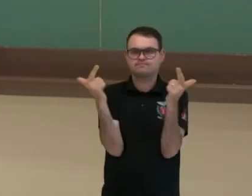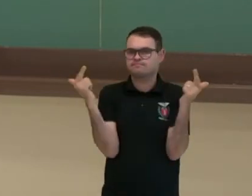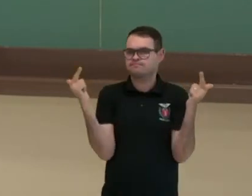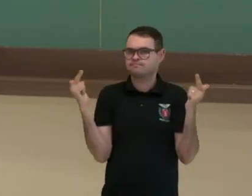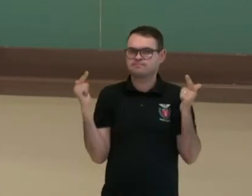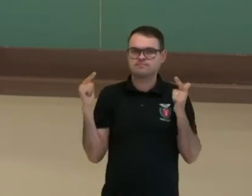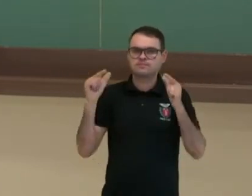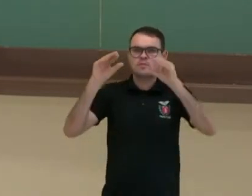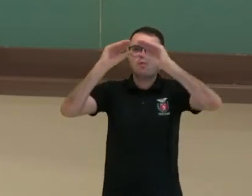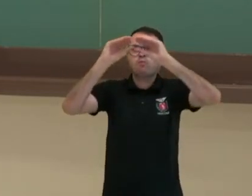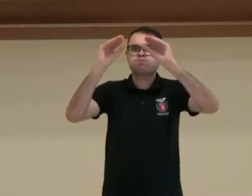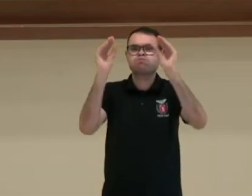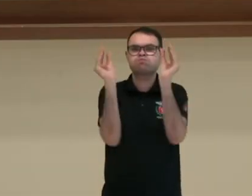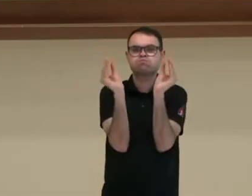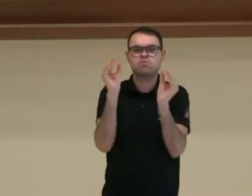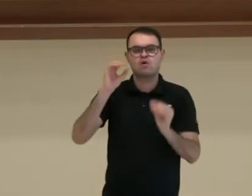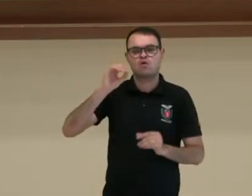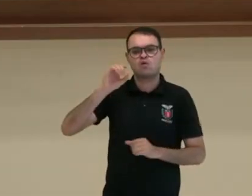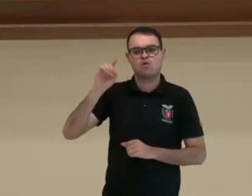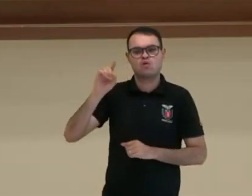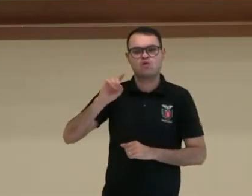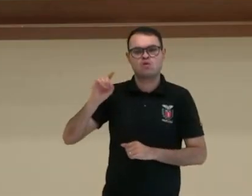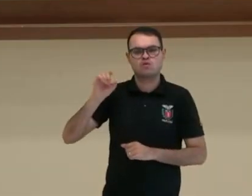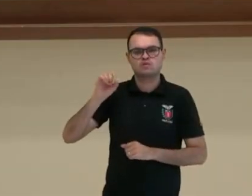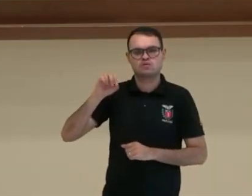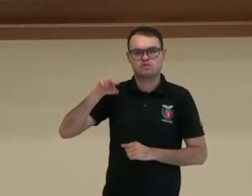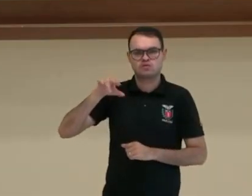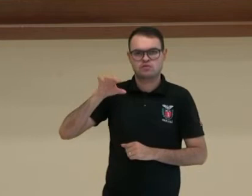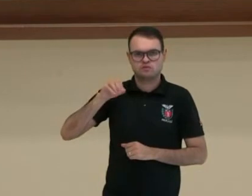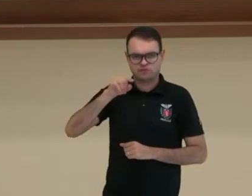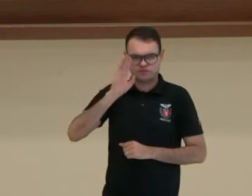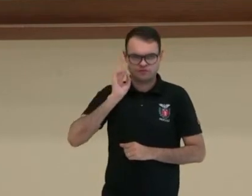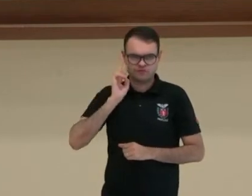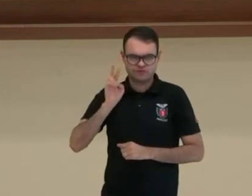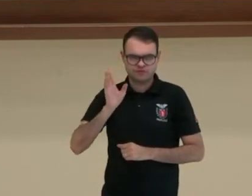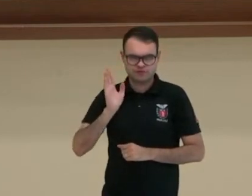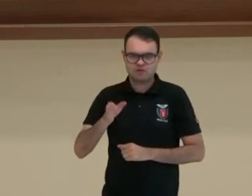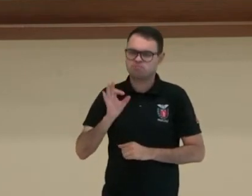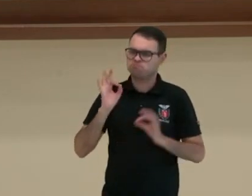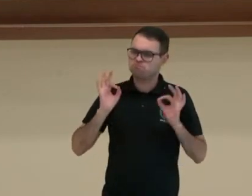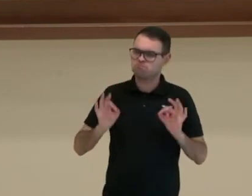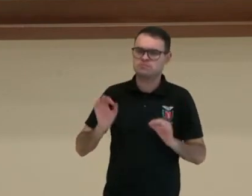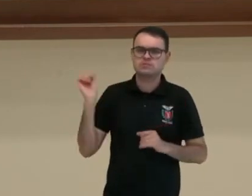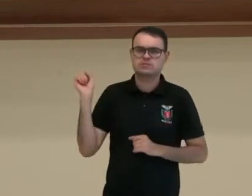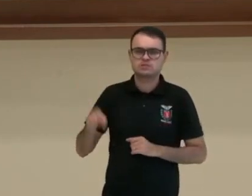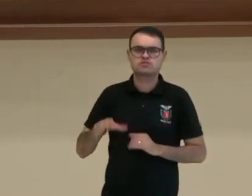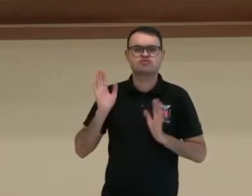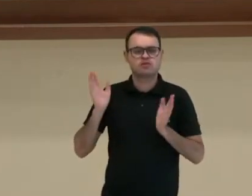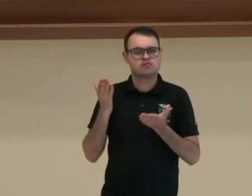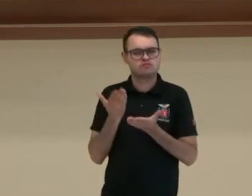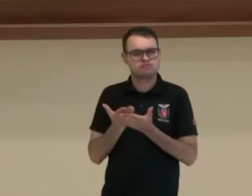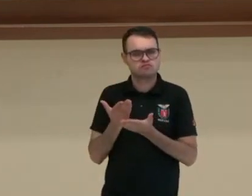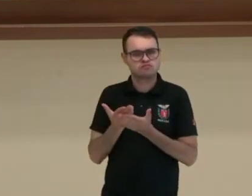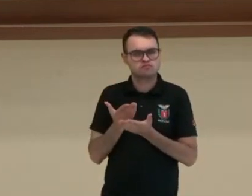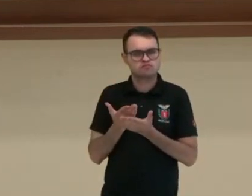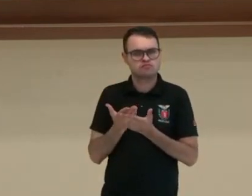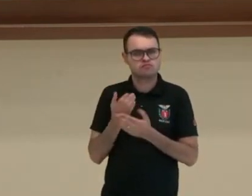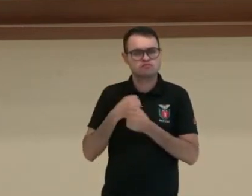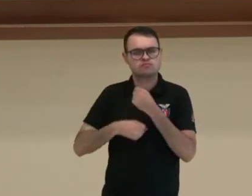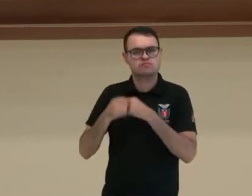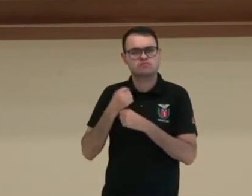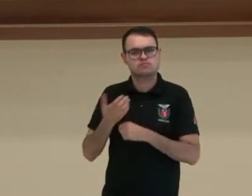de ozônio. Você já ouviu falar na camada de ozônio? Com certeza sim, você já deve ter estudado em